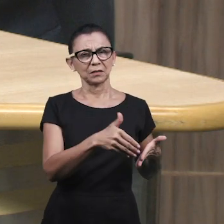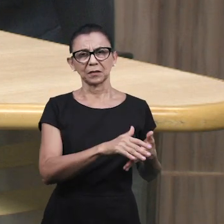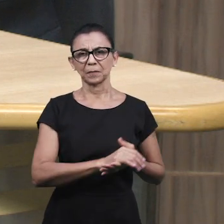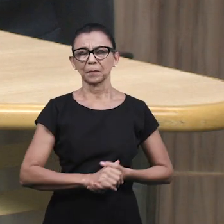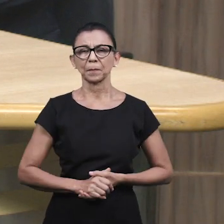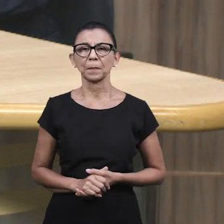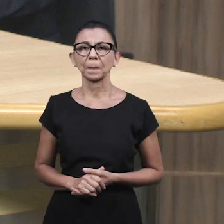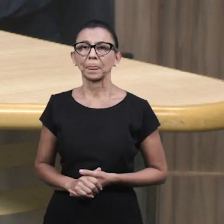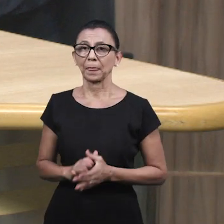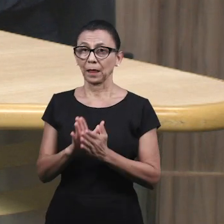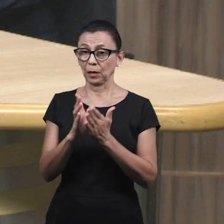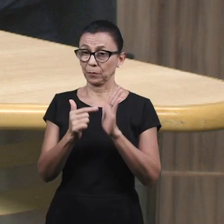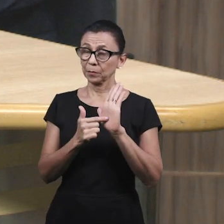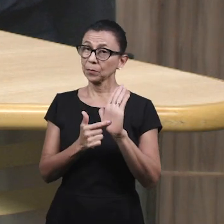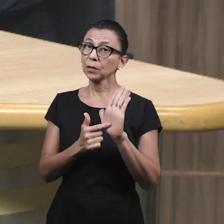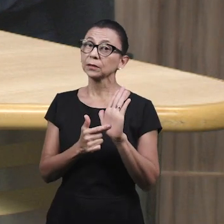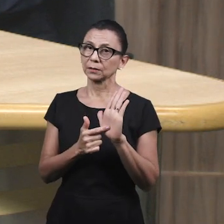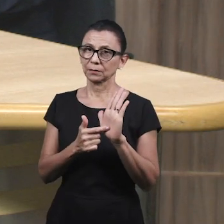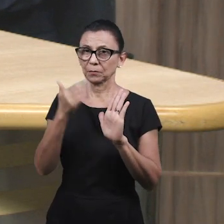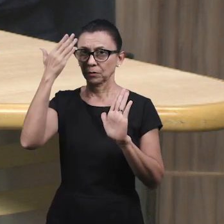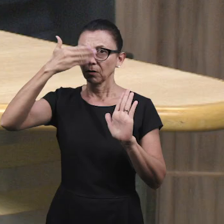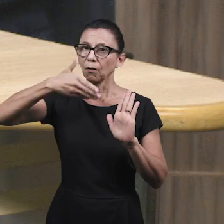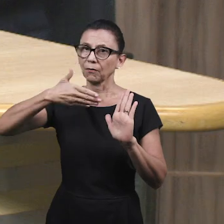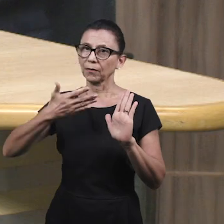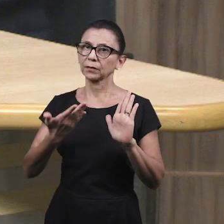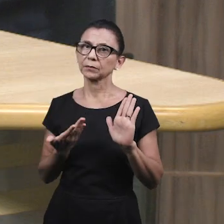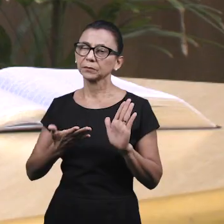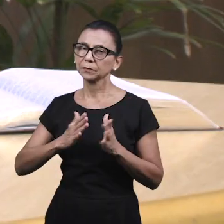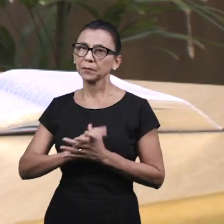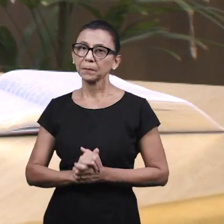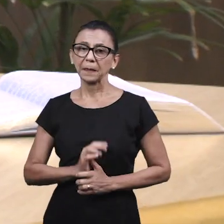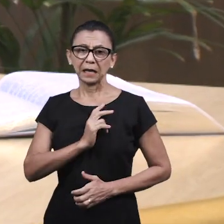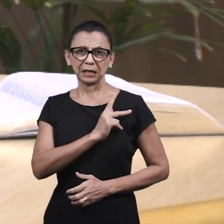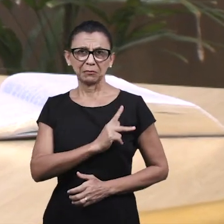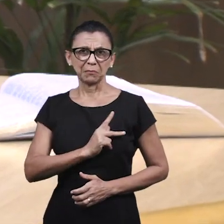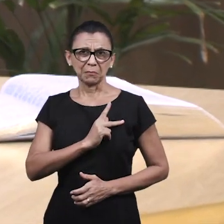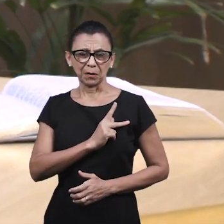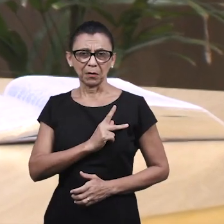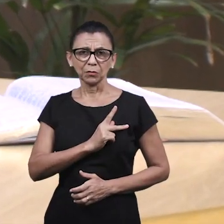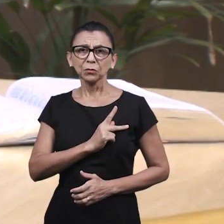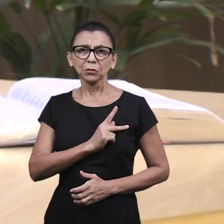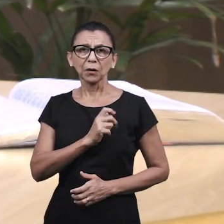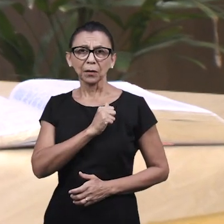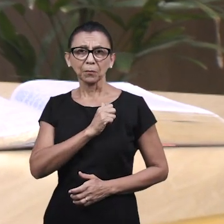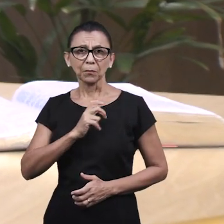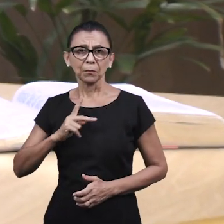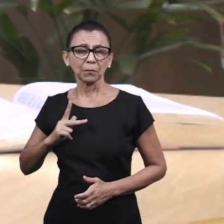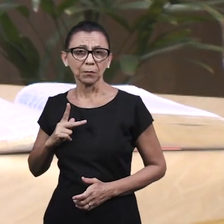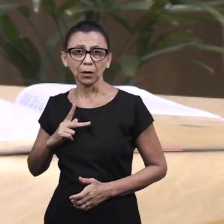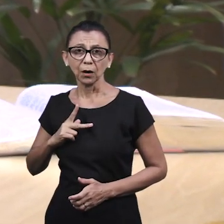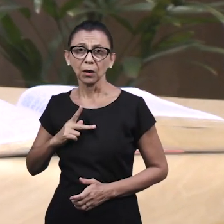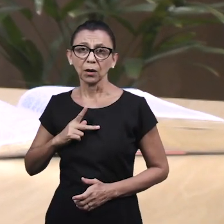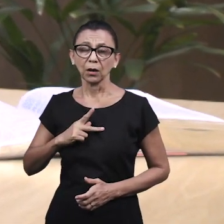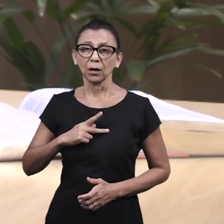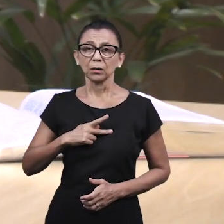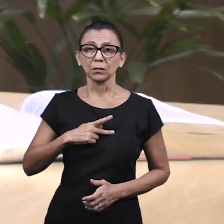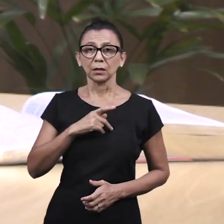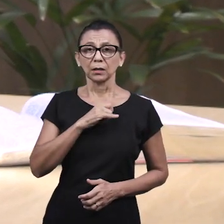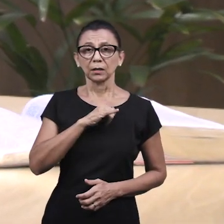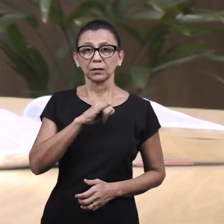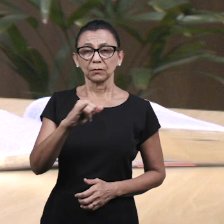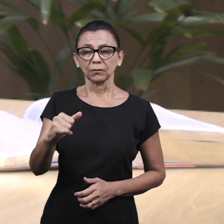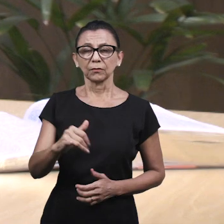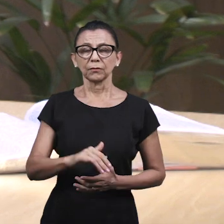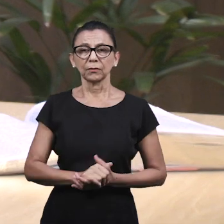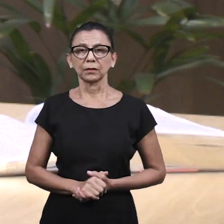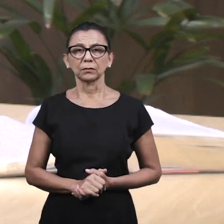ver. Então, Paulo, como você falou, o Paulo chega a ser enfático. Ele diz assim, o culto ao ídolo,